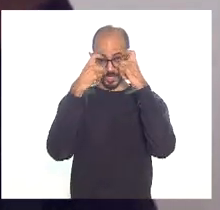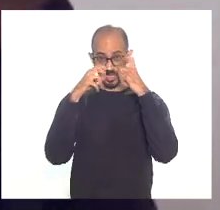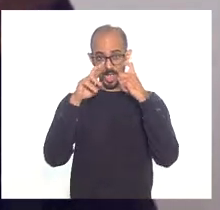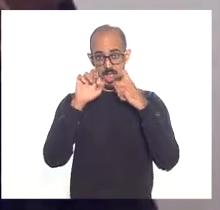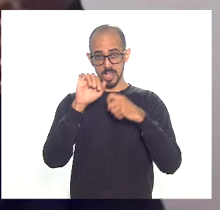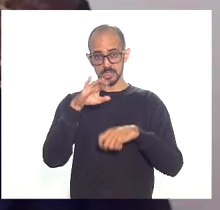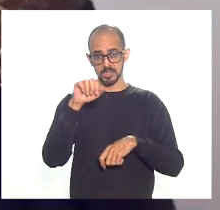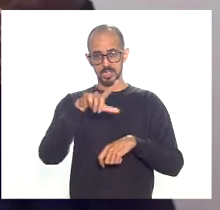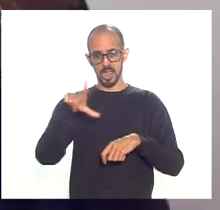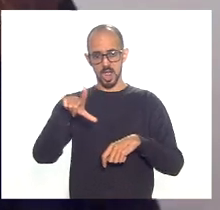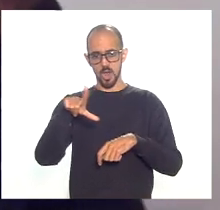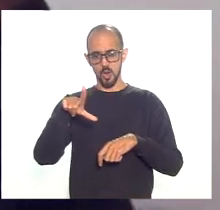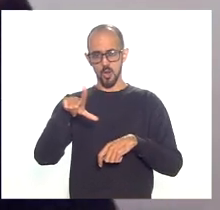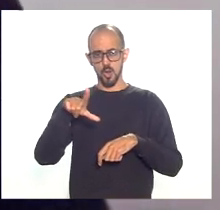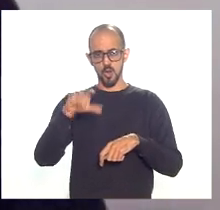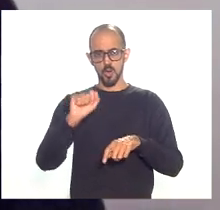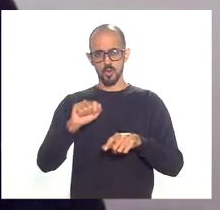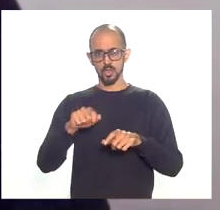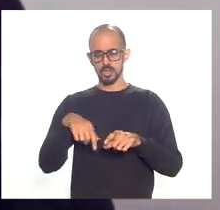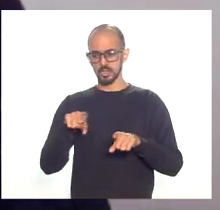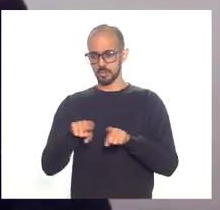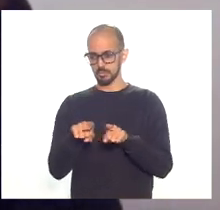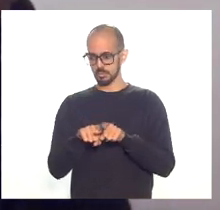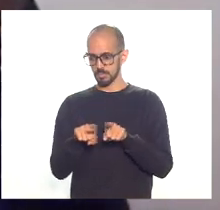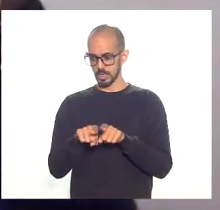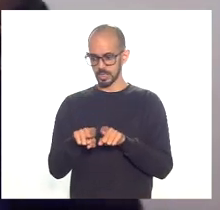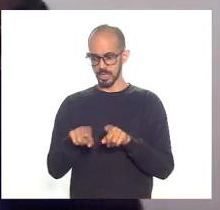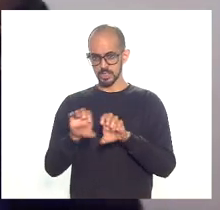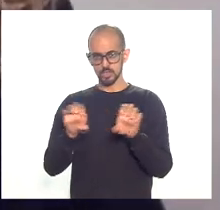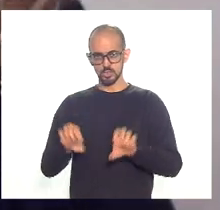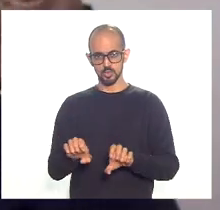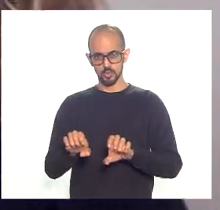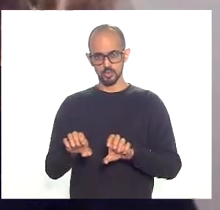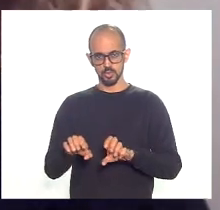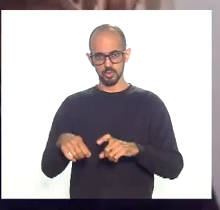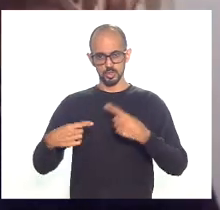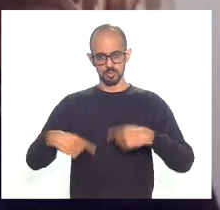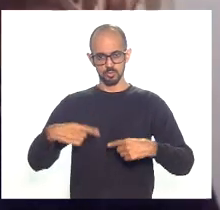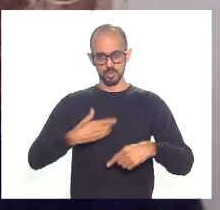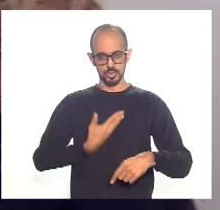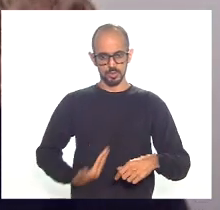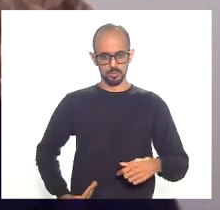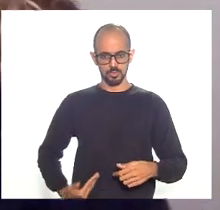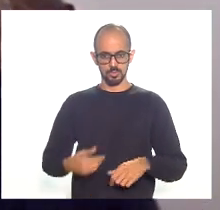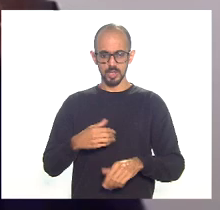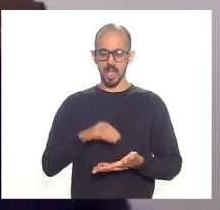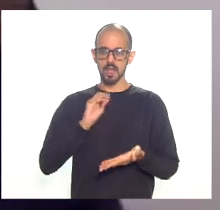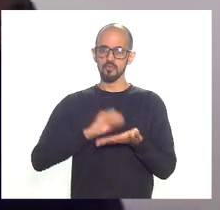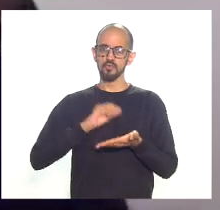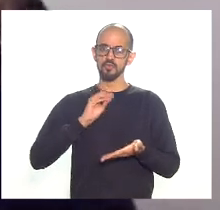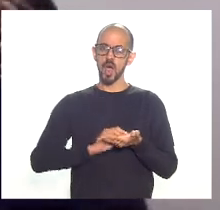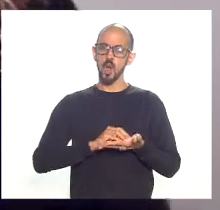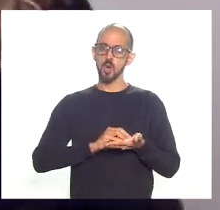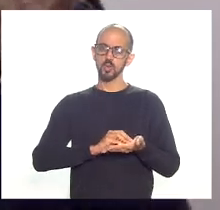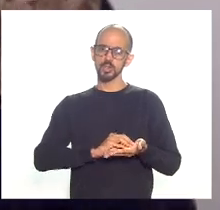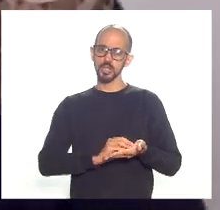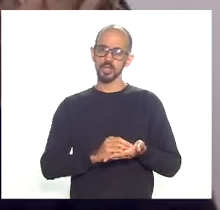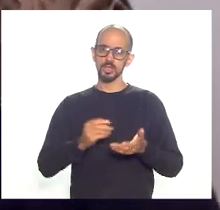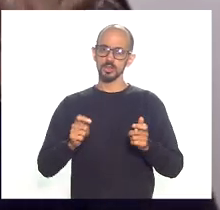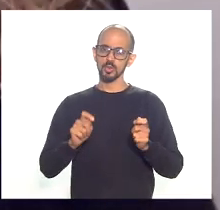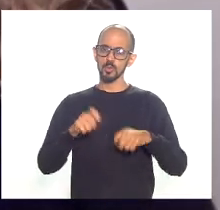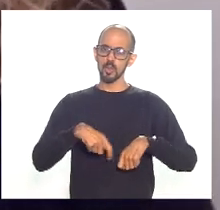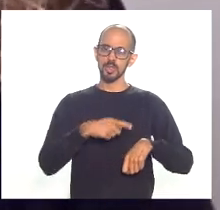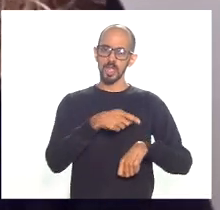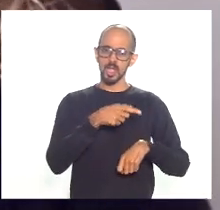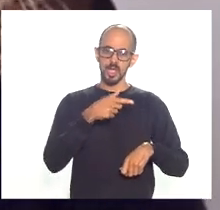dos equipamentos e políticas públicas, as ausências e omissões do poder público levam e muito